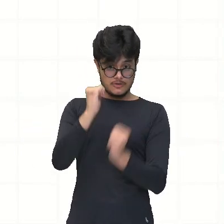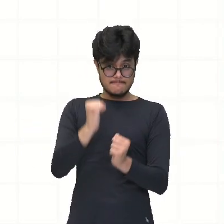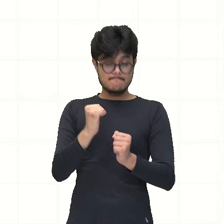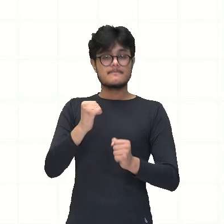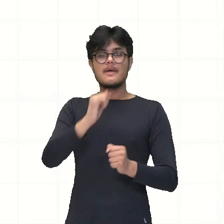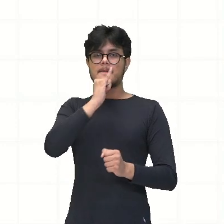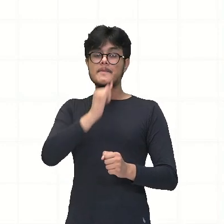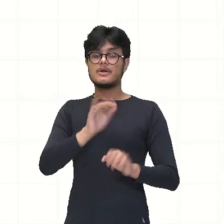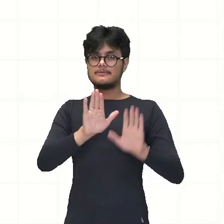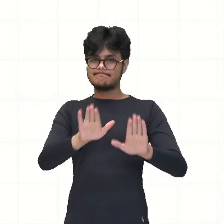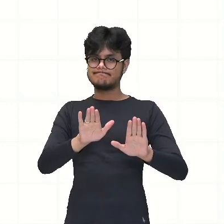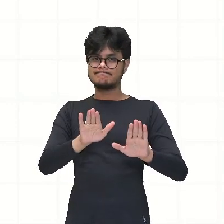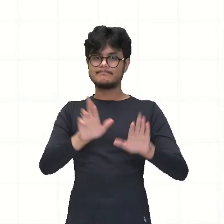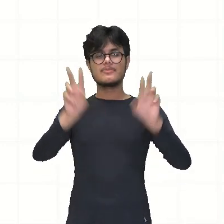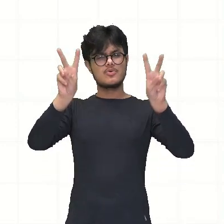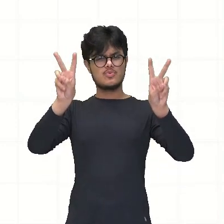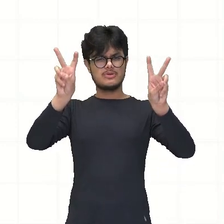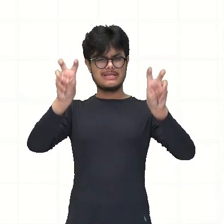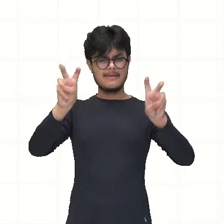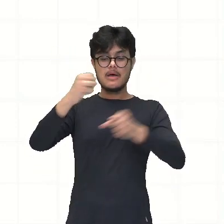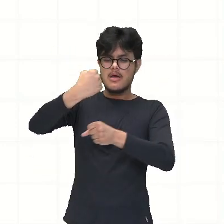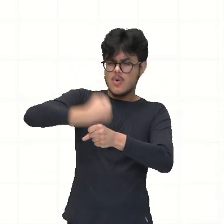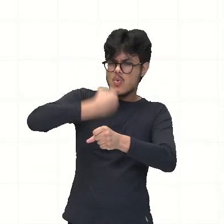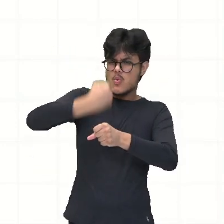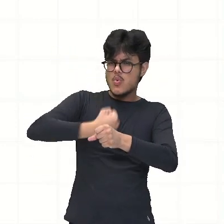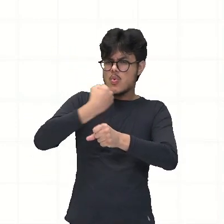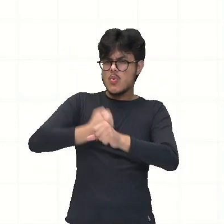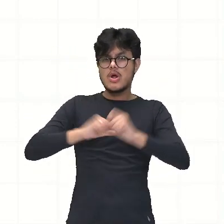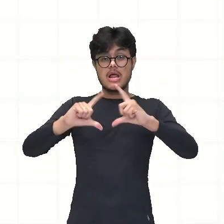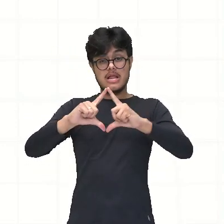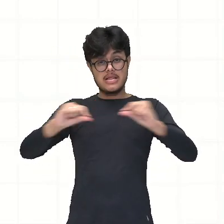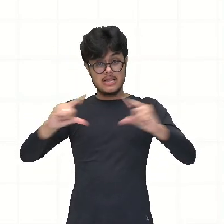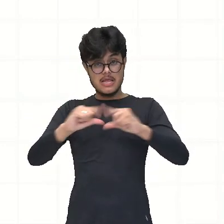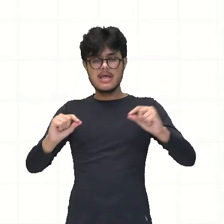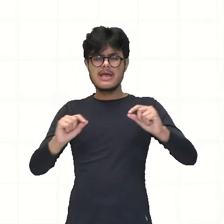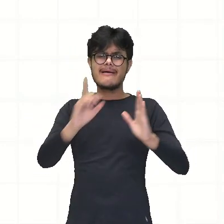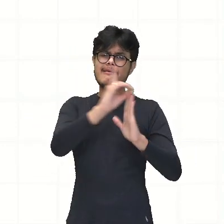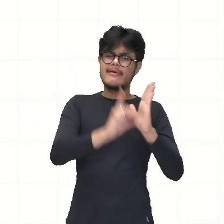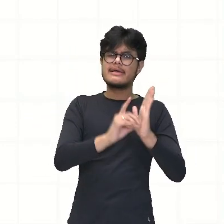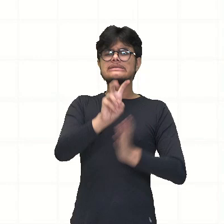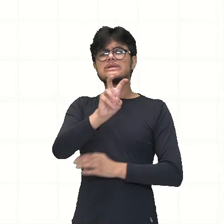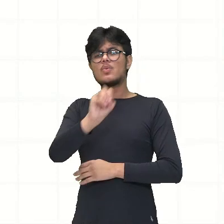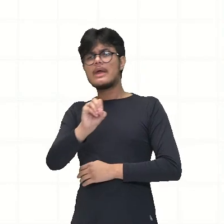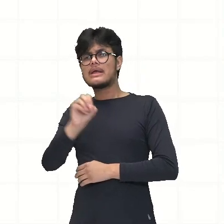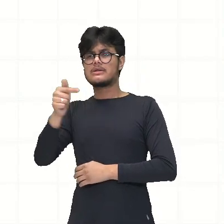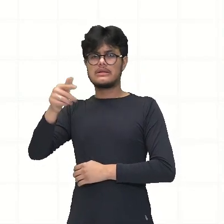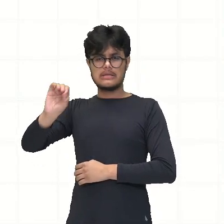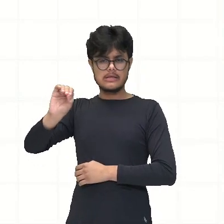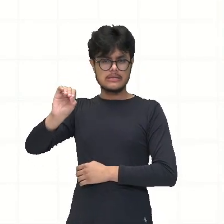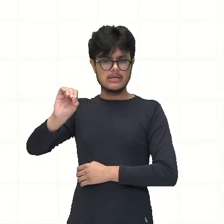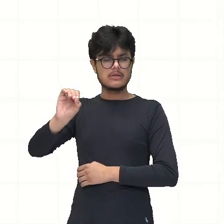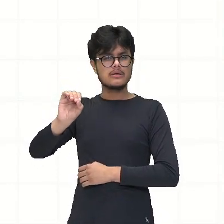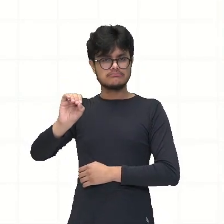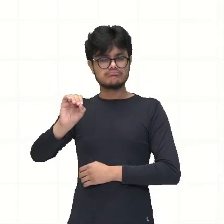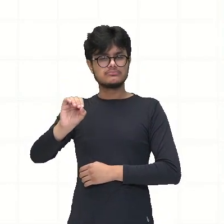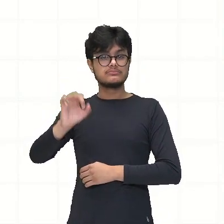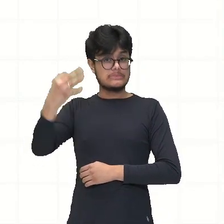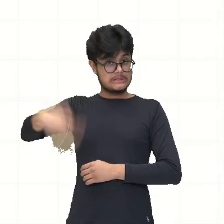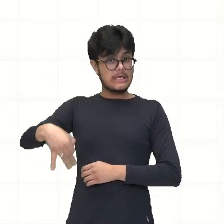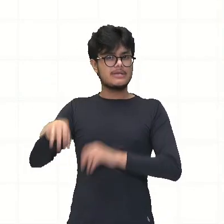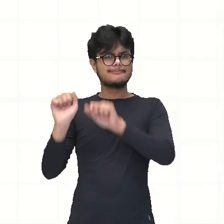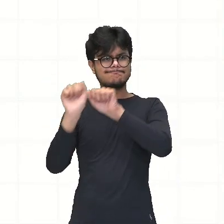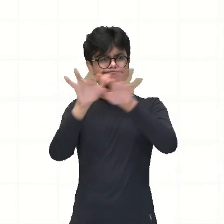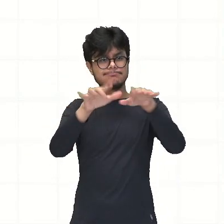de Brasília, né, que durante essas décadas de 50 a 70, a gente vai observar esse fluxo